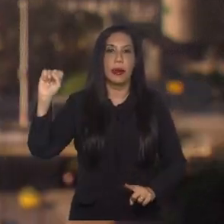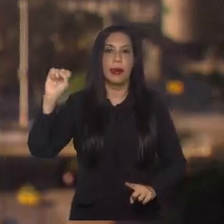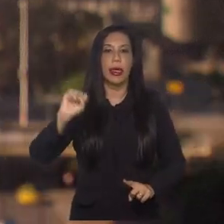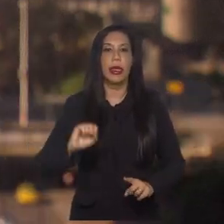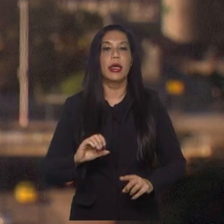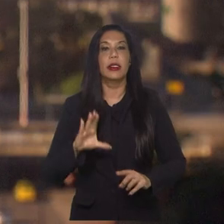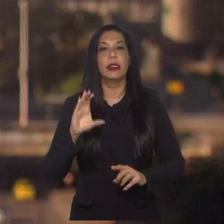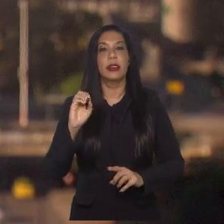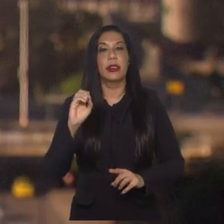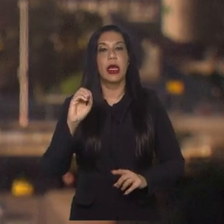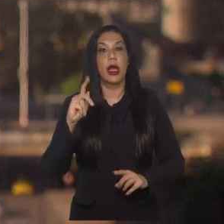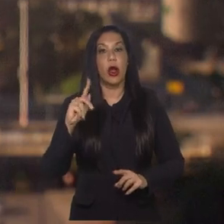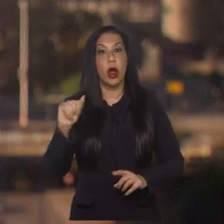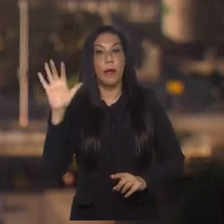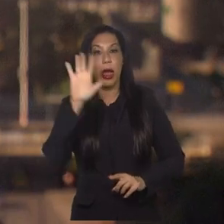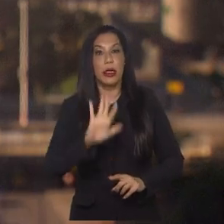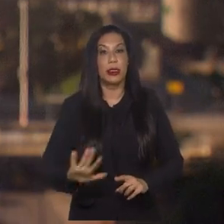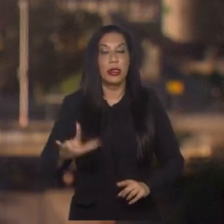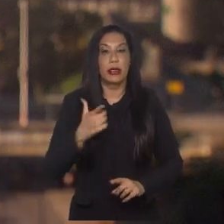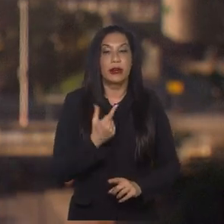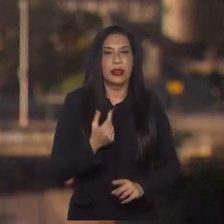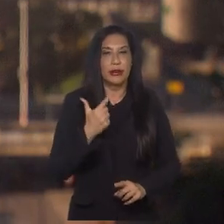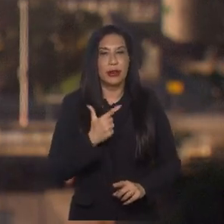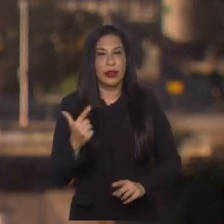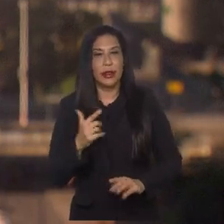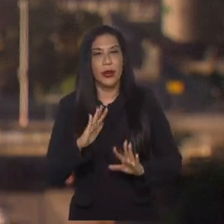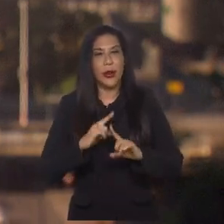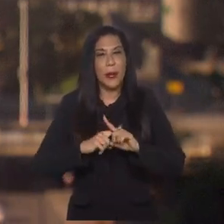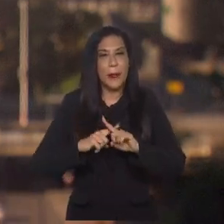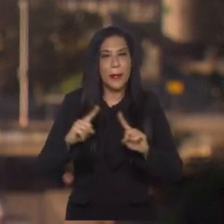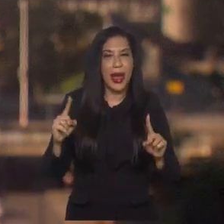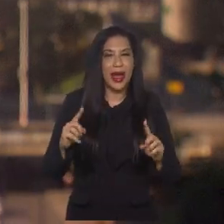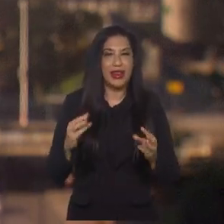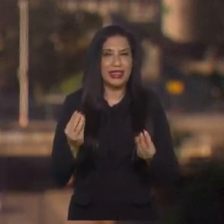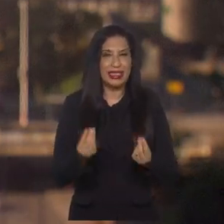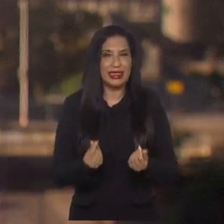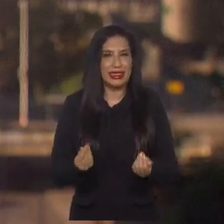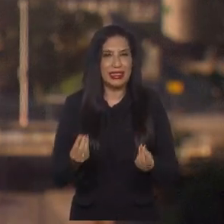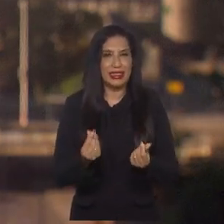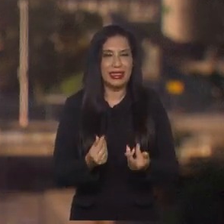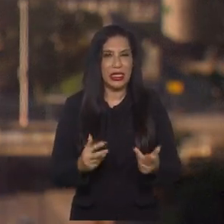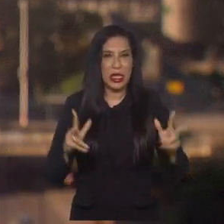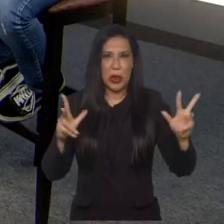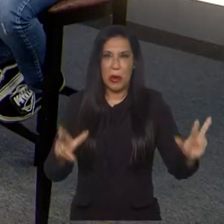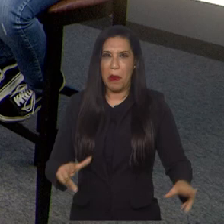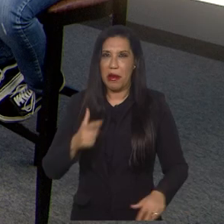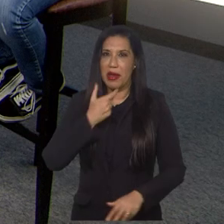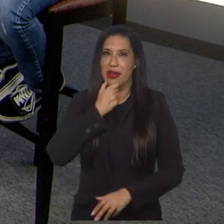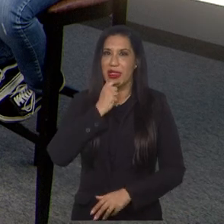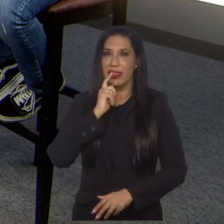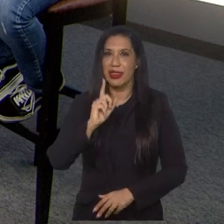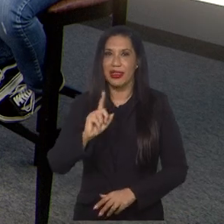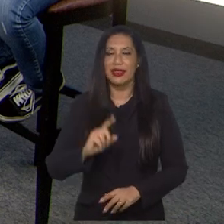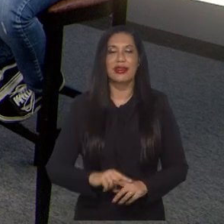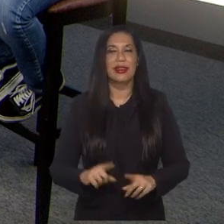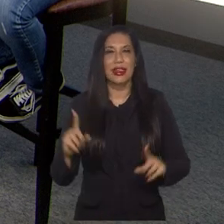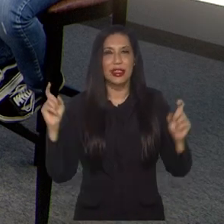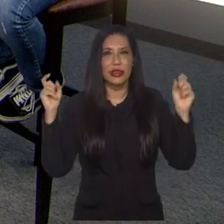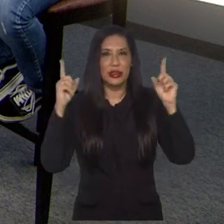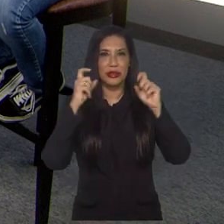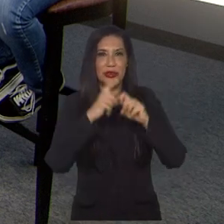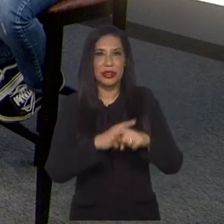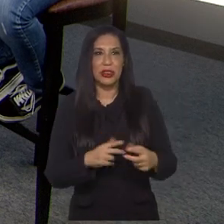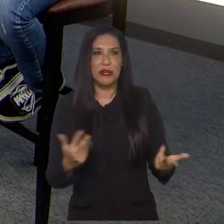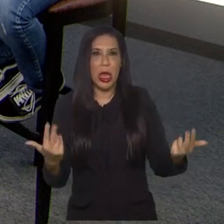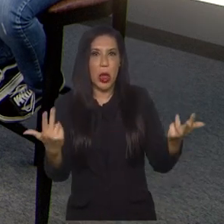da Copa Asiática 2022, mas ela não faz tanta frente a uma Inglaterra. O que você acha, Isabelle? Eu acho muito difícil fazer frente